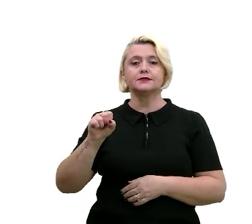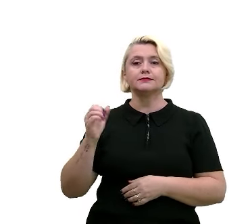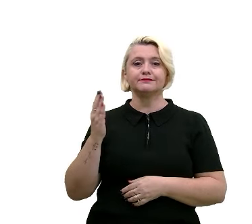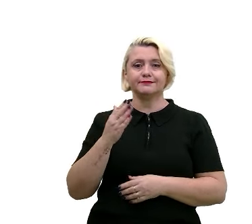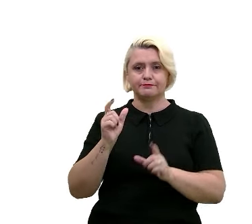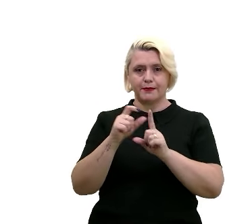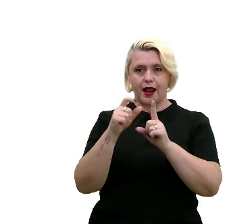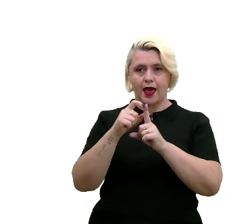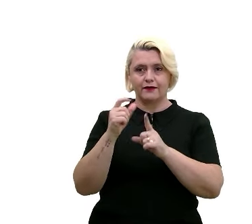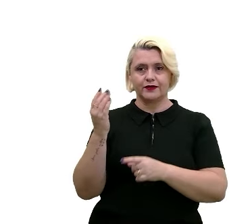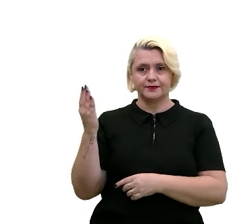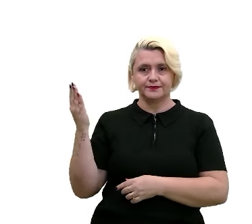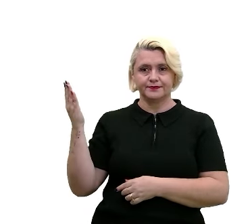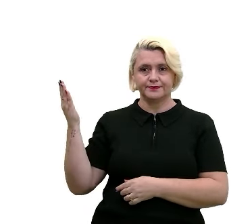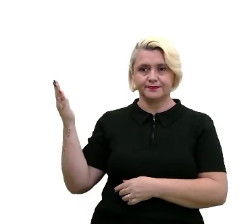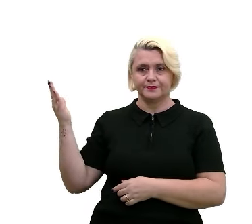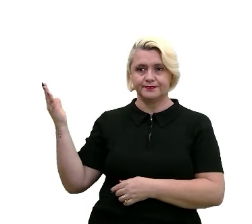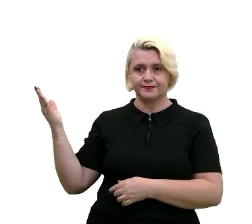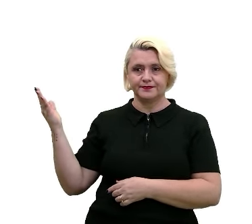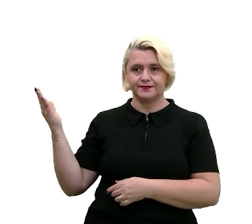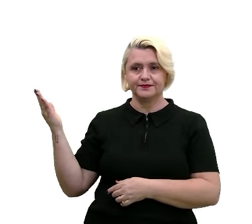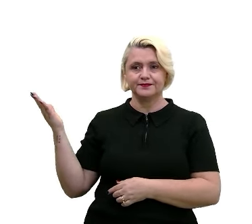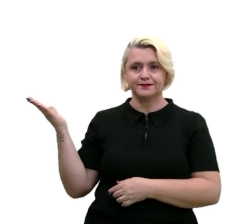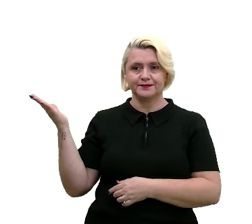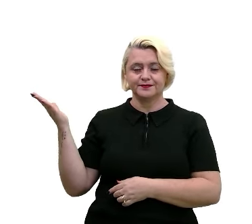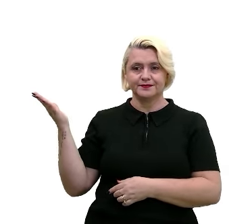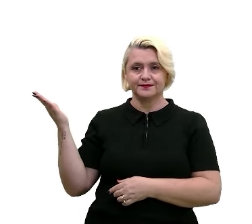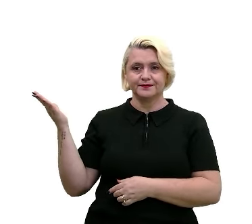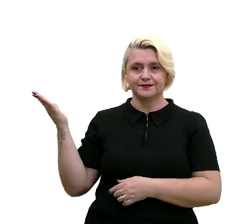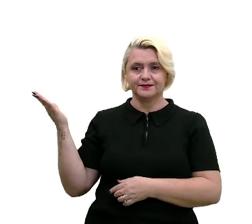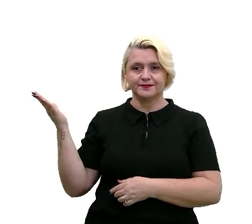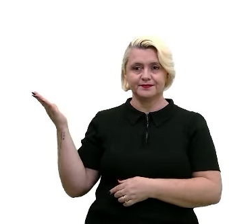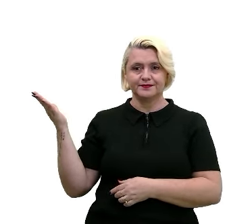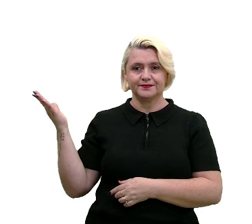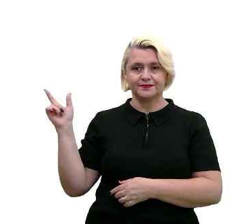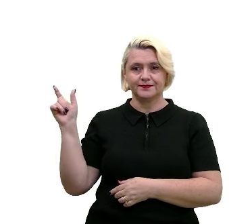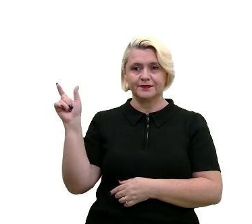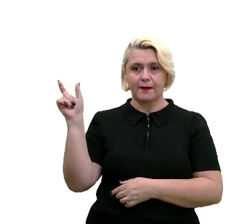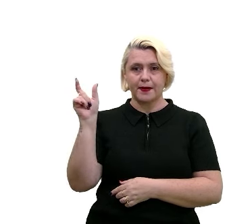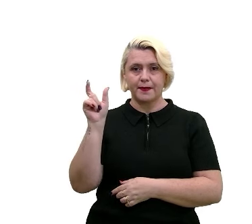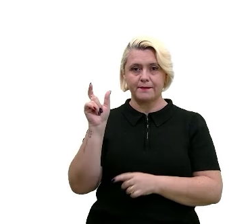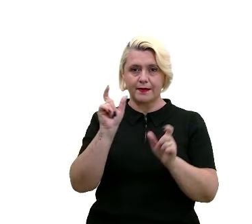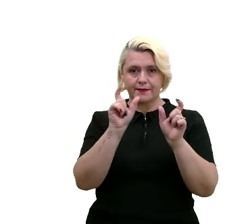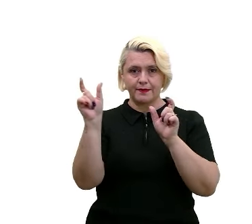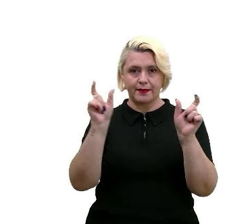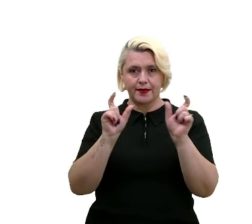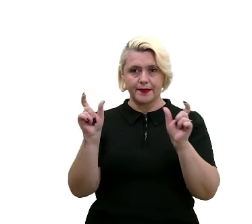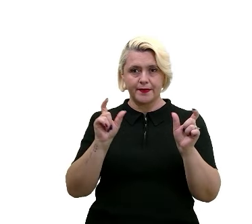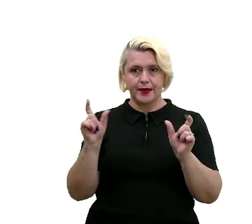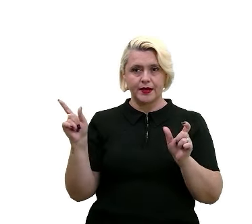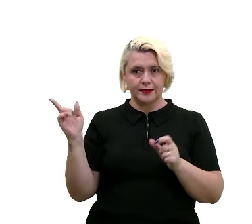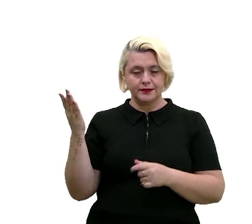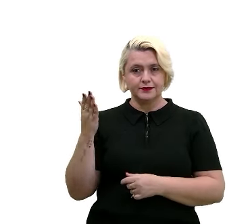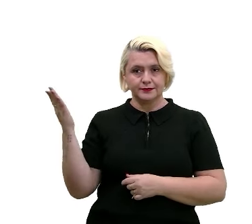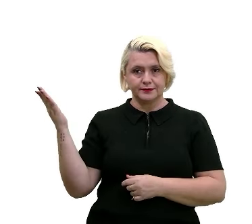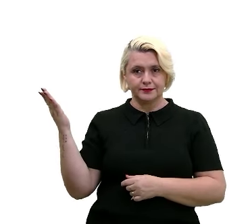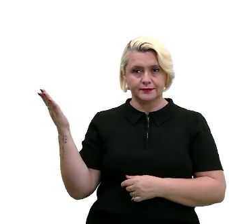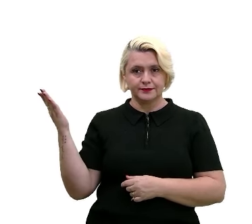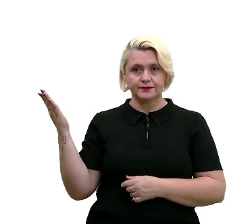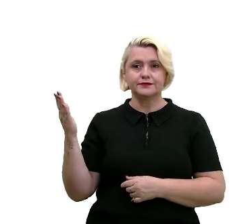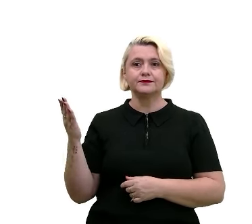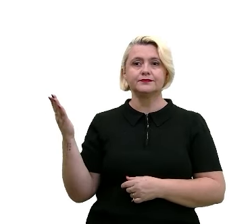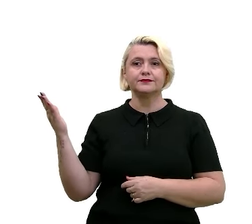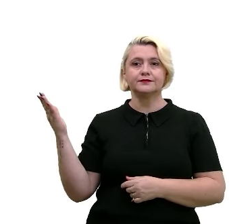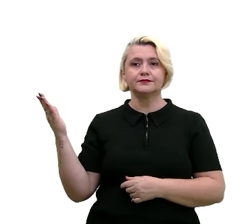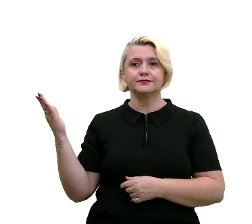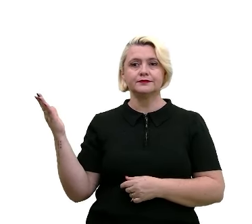Entretanto, no entanto, ao invés de um lado, e aí quando você usa de um lado,